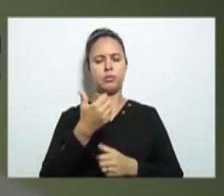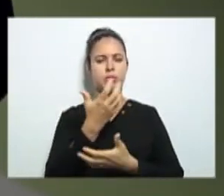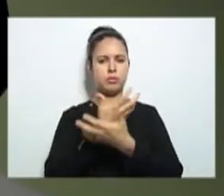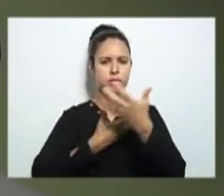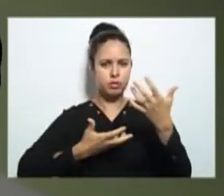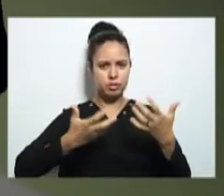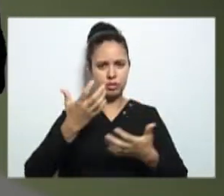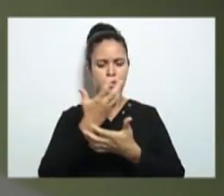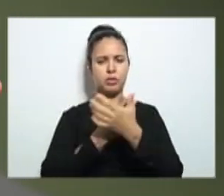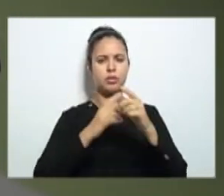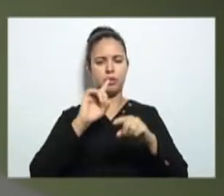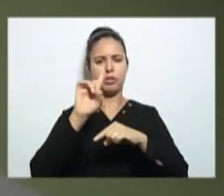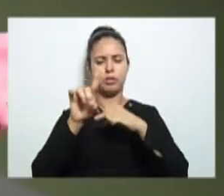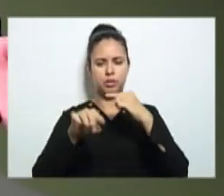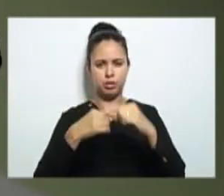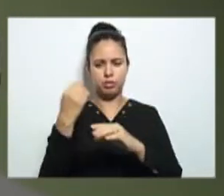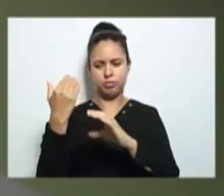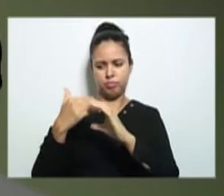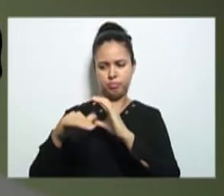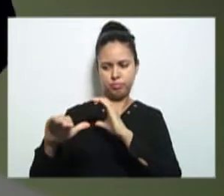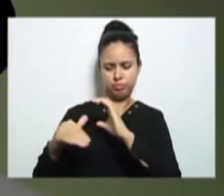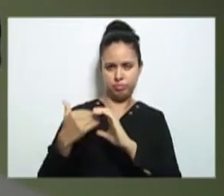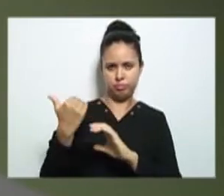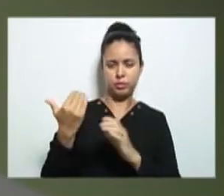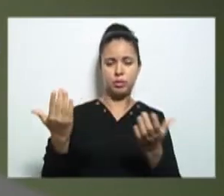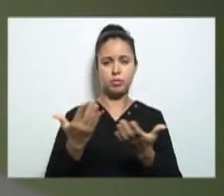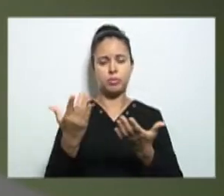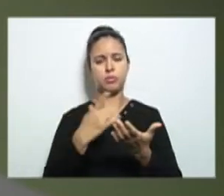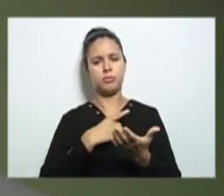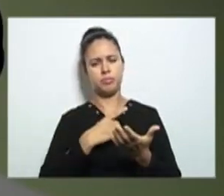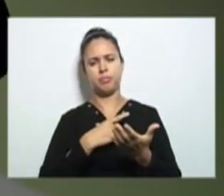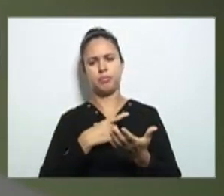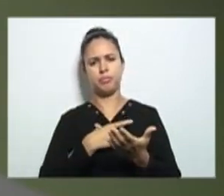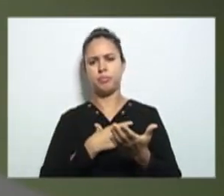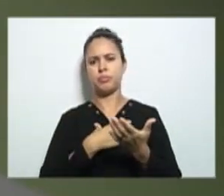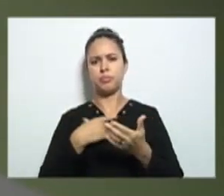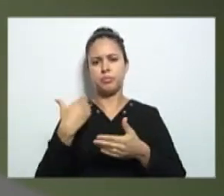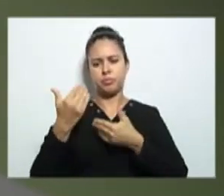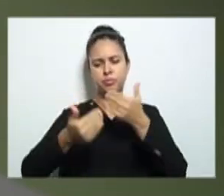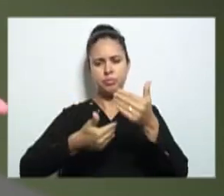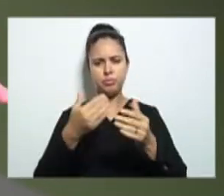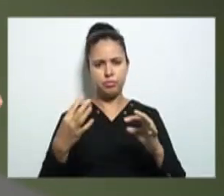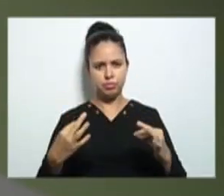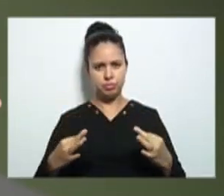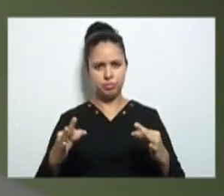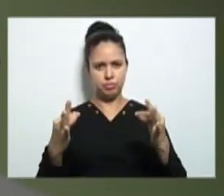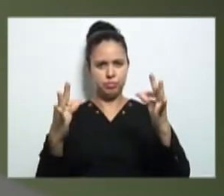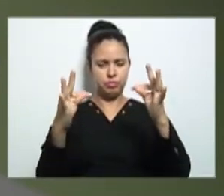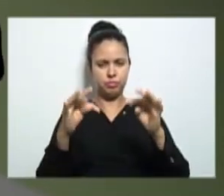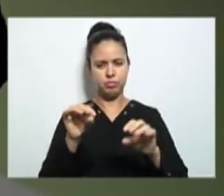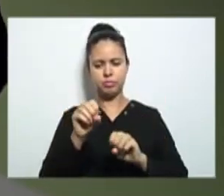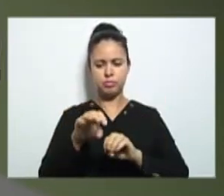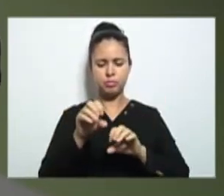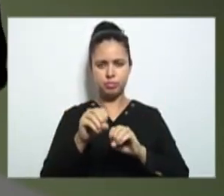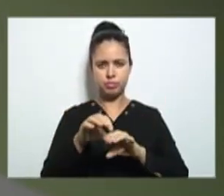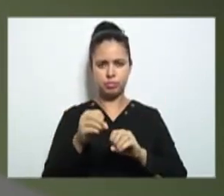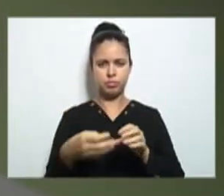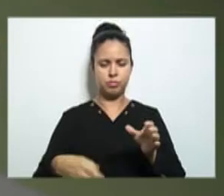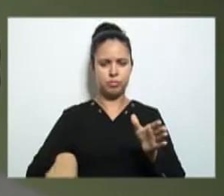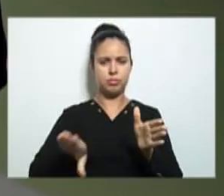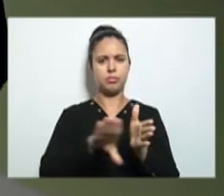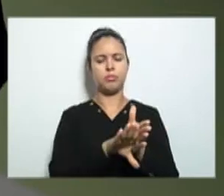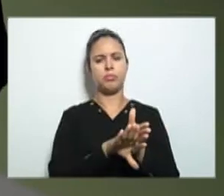por correspondência e hoje contamos com diversos avanços tecnológicos. A educação chegou ao universo